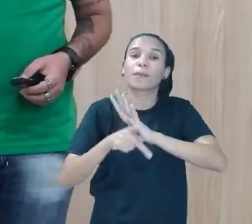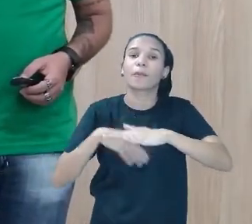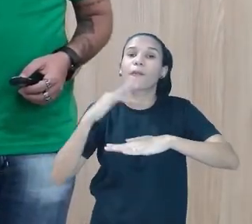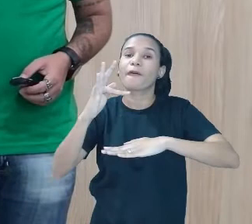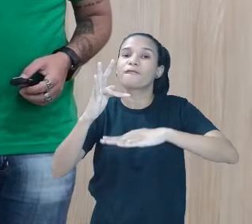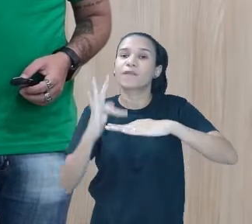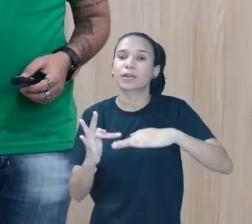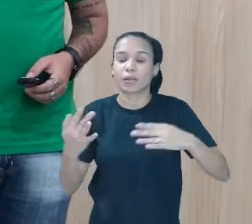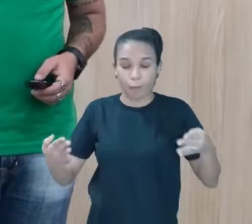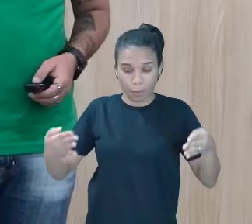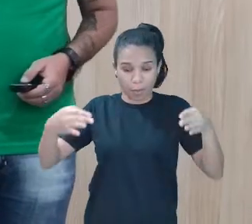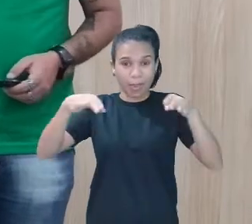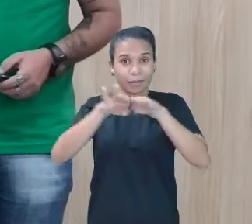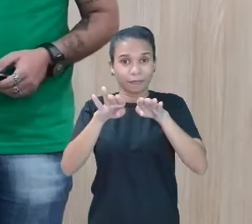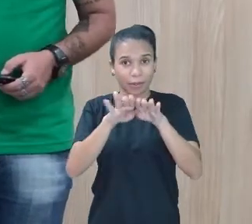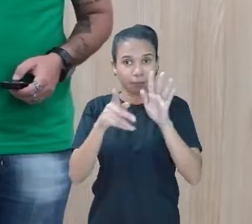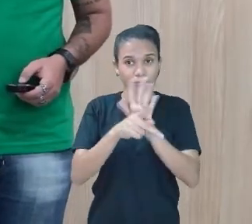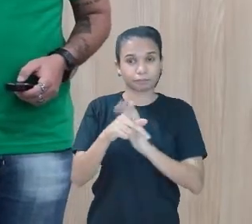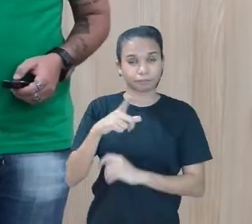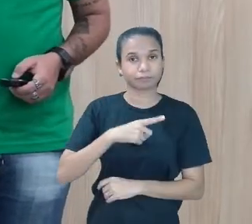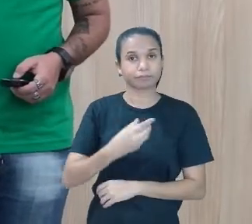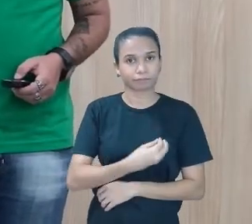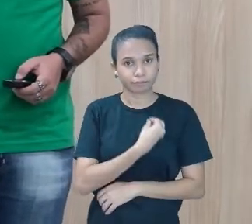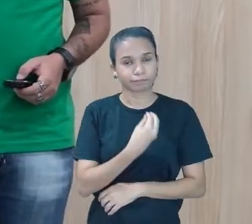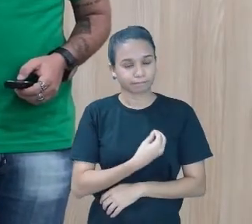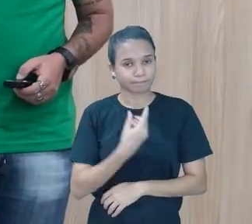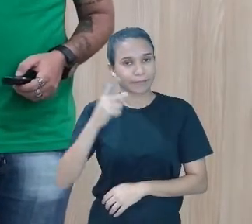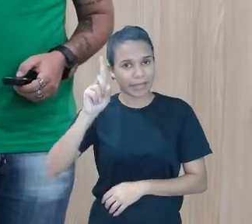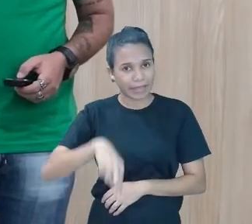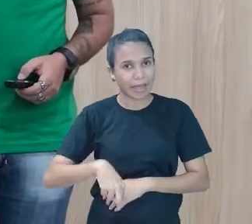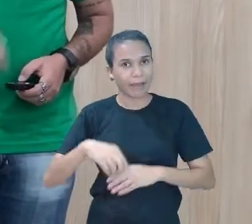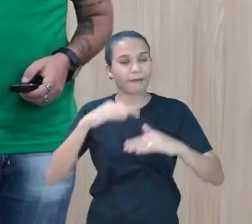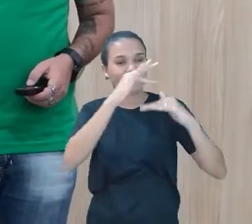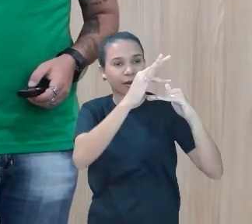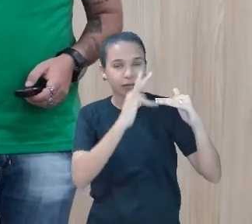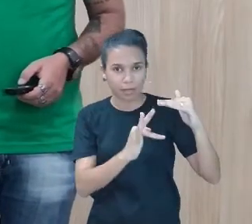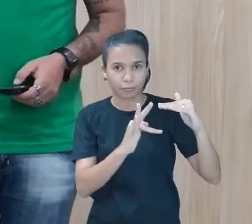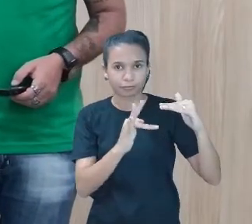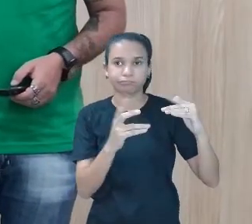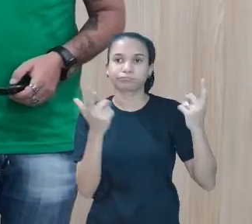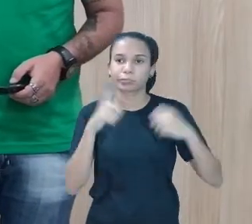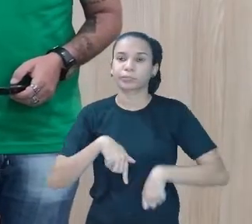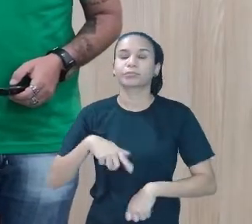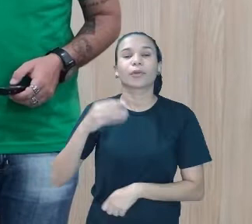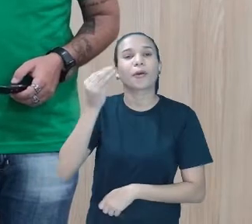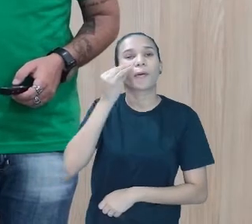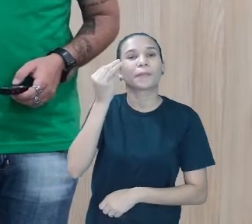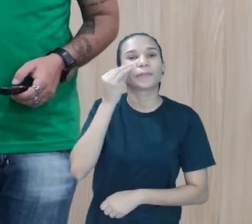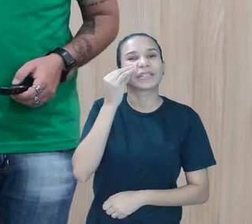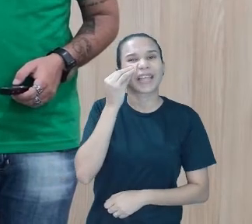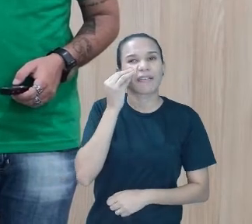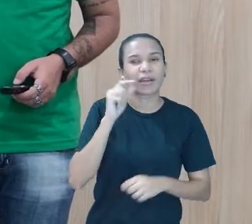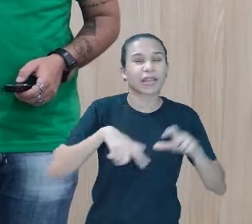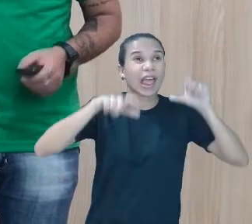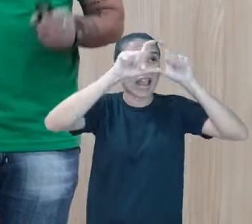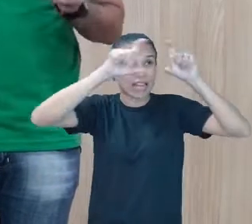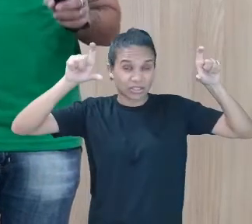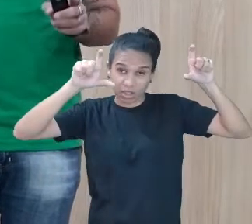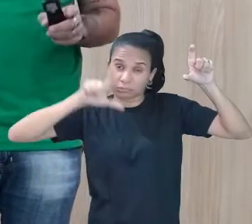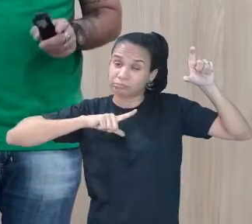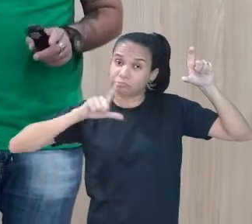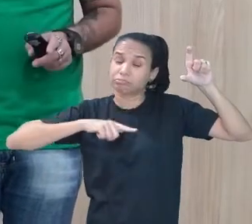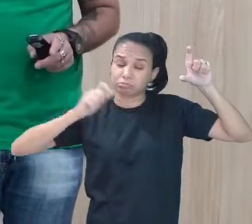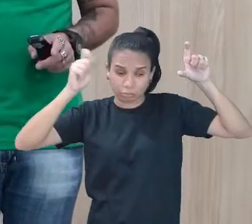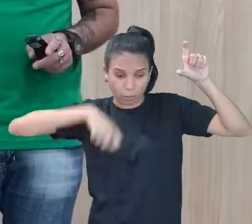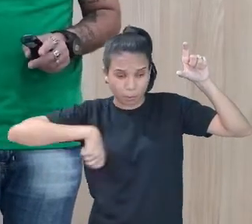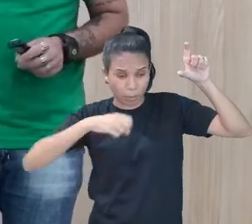frações equivalentes a essas frações que sejam frações decimais. Então, observa que daquela lista de frações que eu tenho, eu